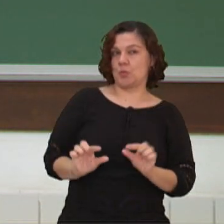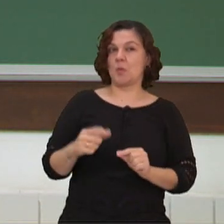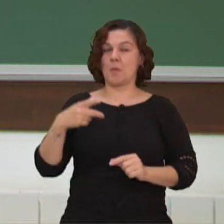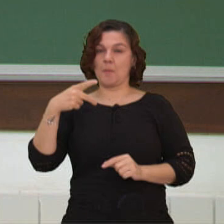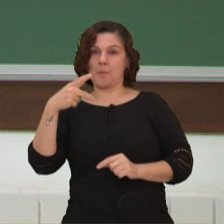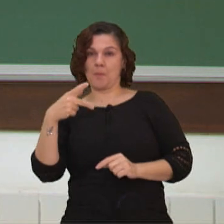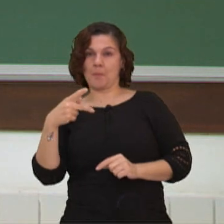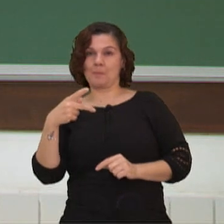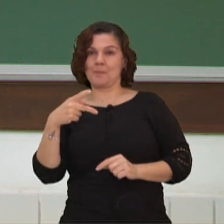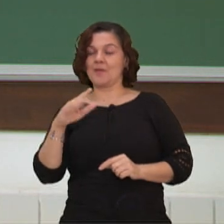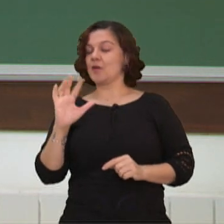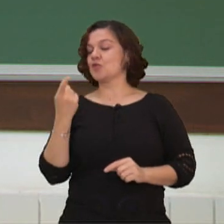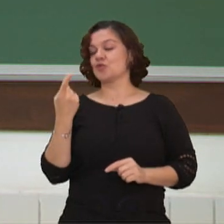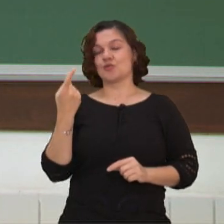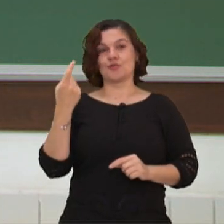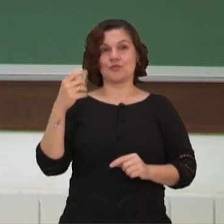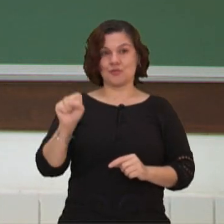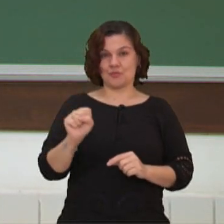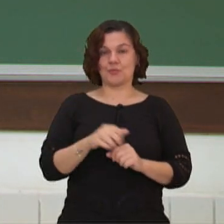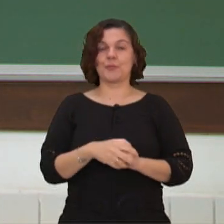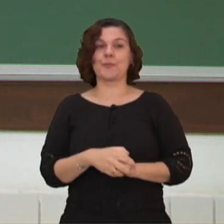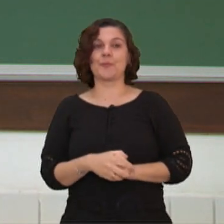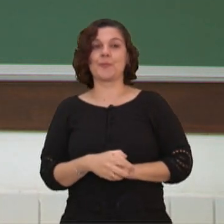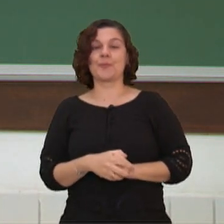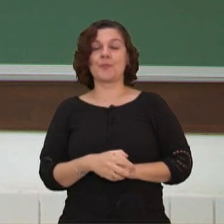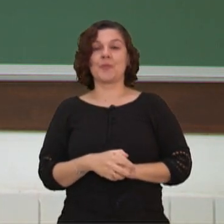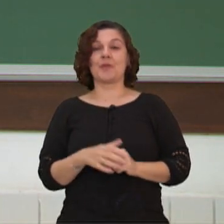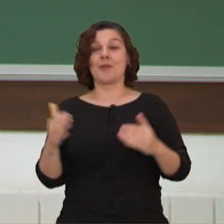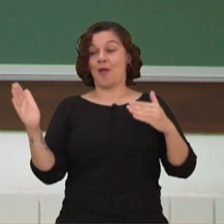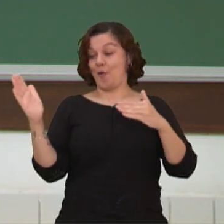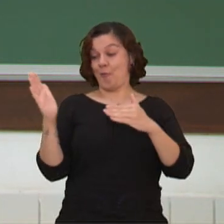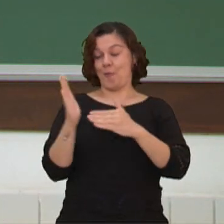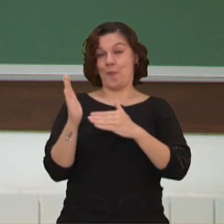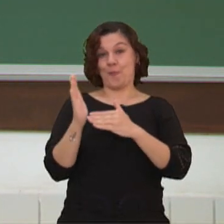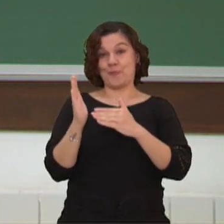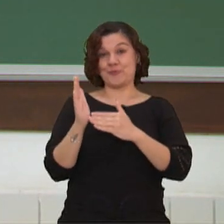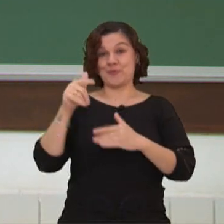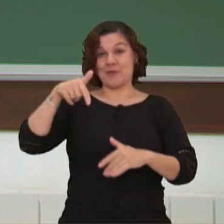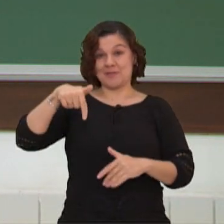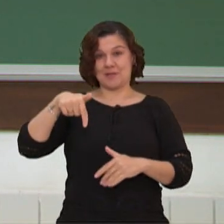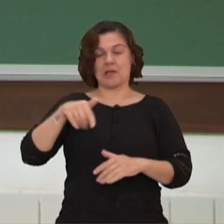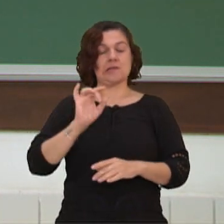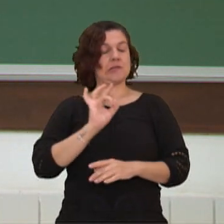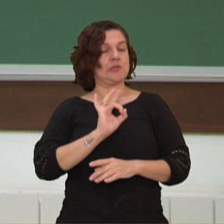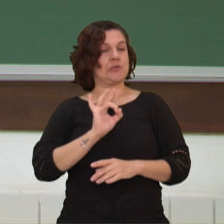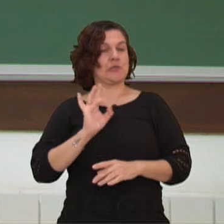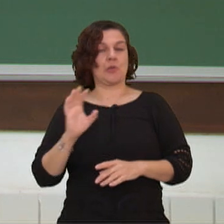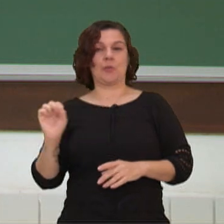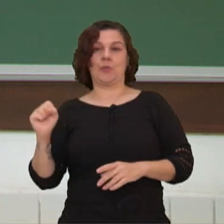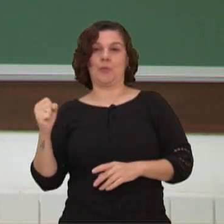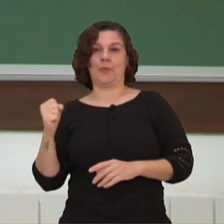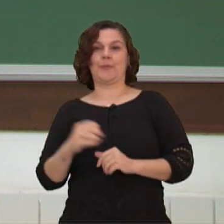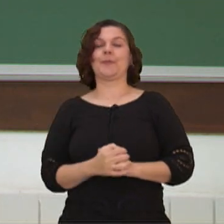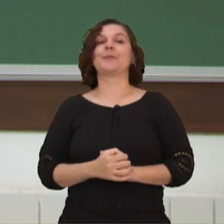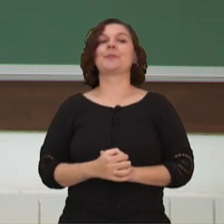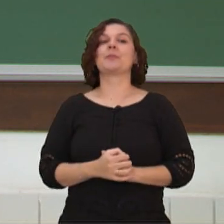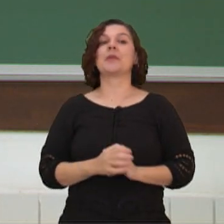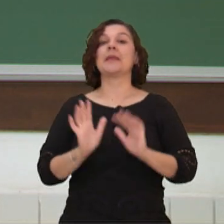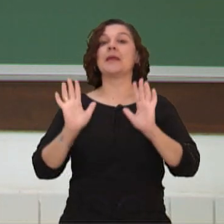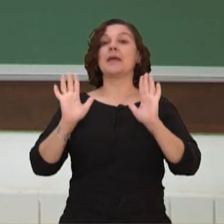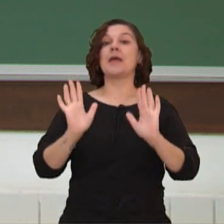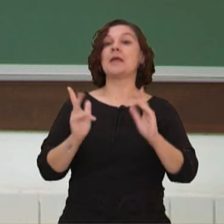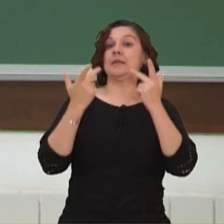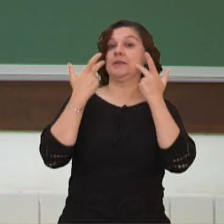P, só suporta 18. E a sétima camada, a camada Q, suporta somente 8. Em